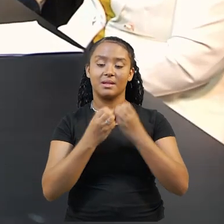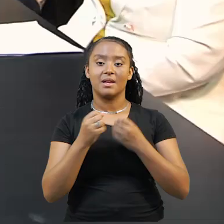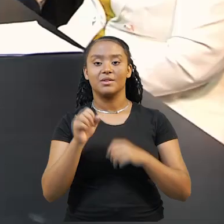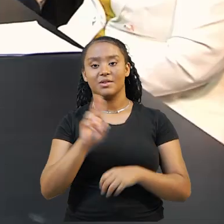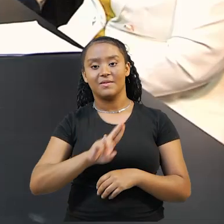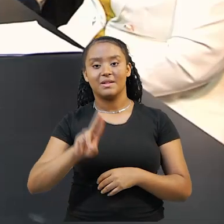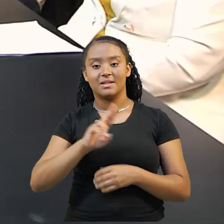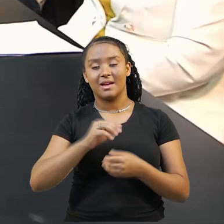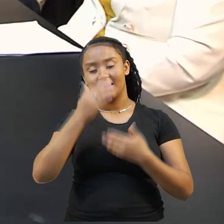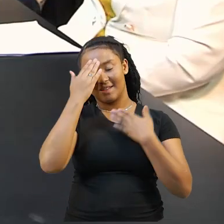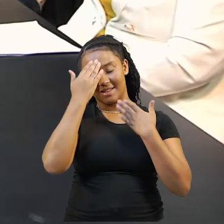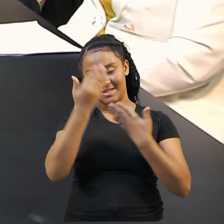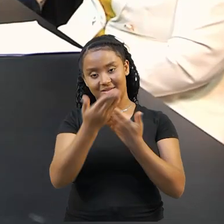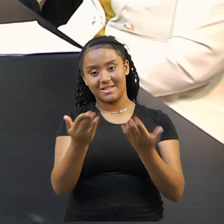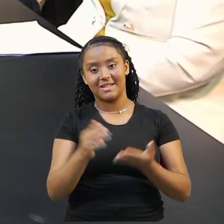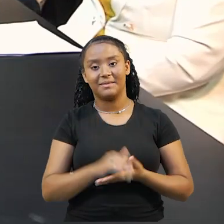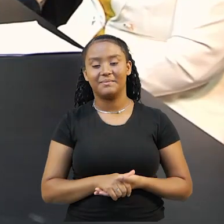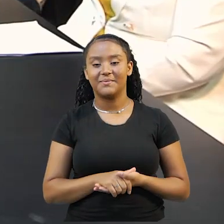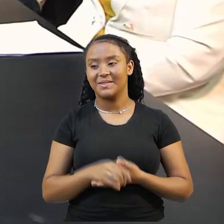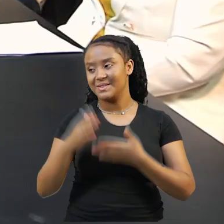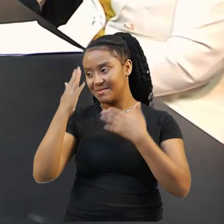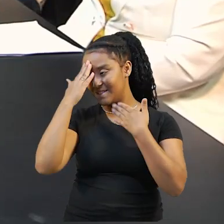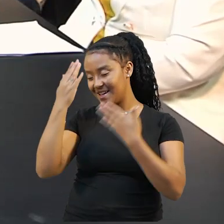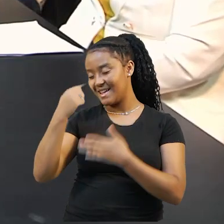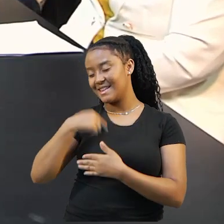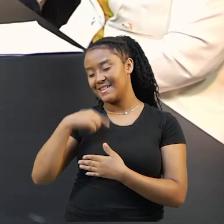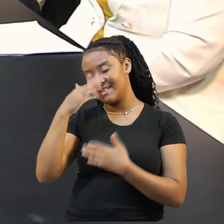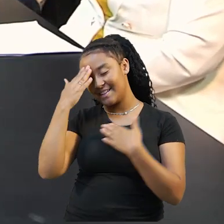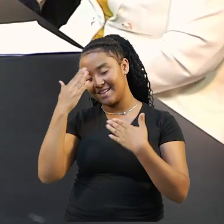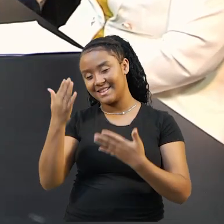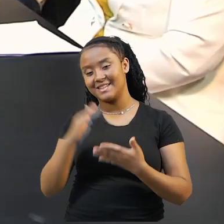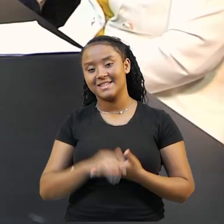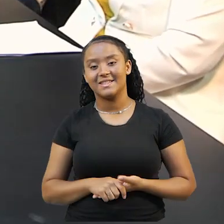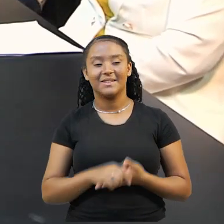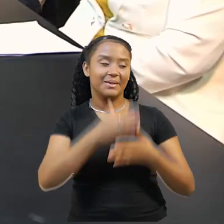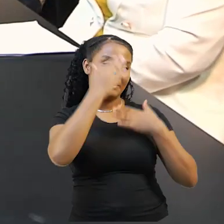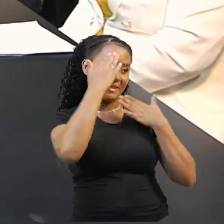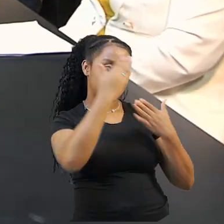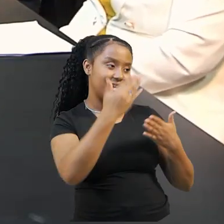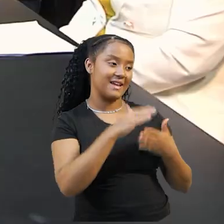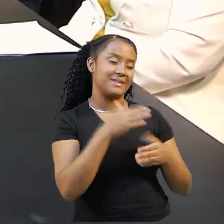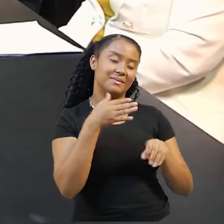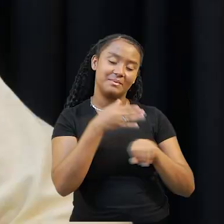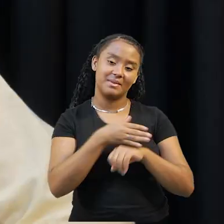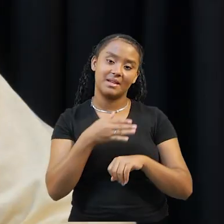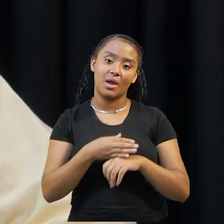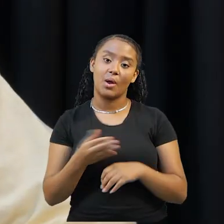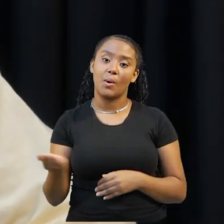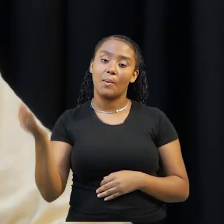te agradece. Obrigada, eu que agradeço. Obrigada, Catarina, pela participação.